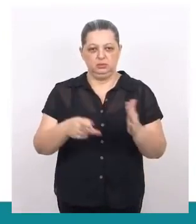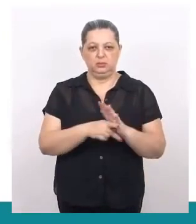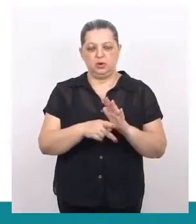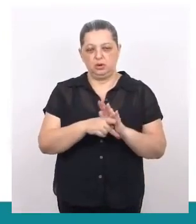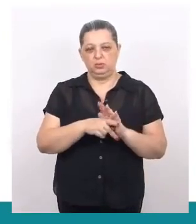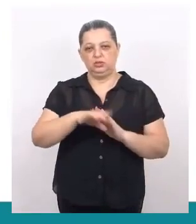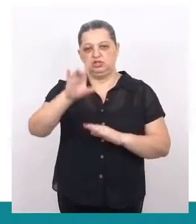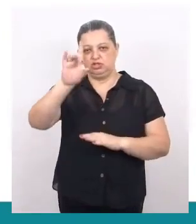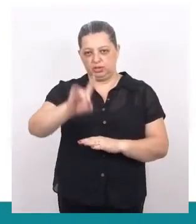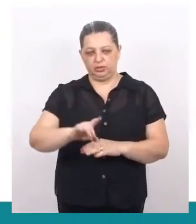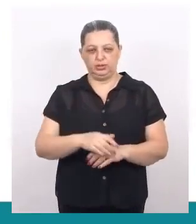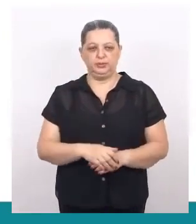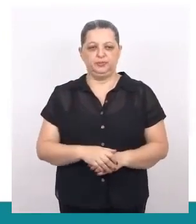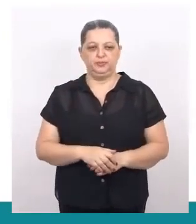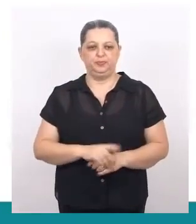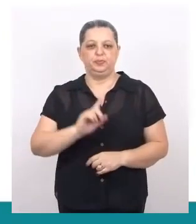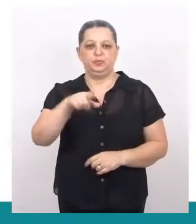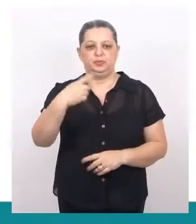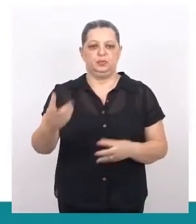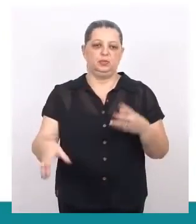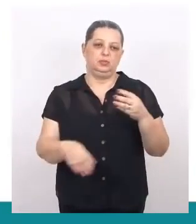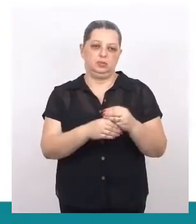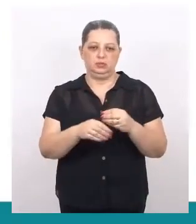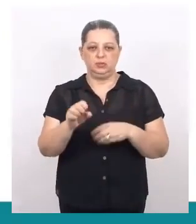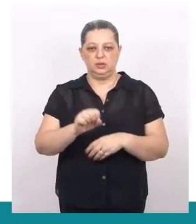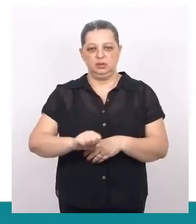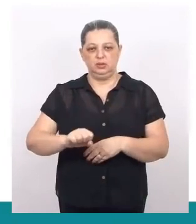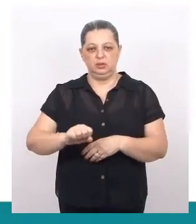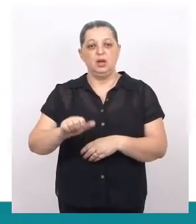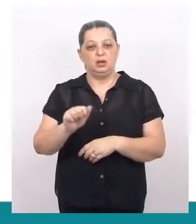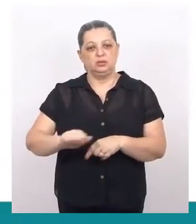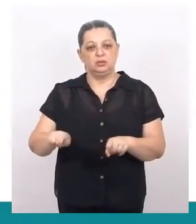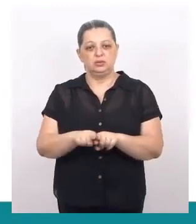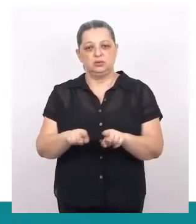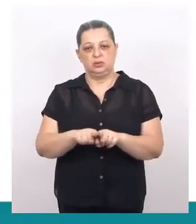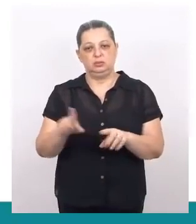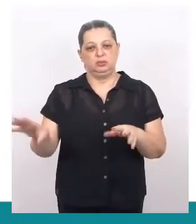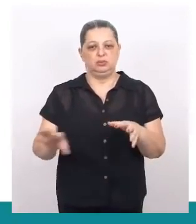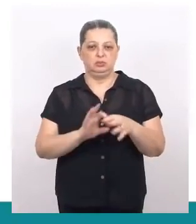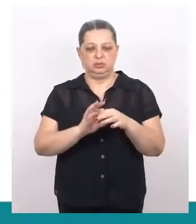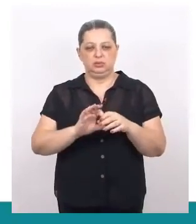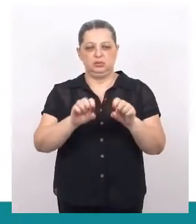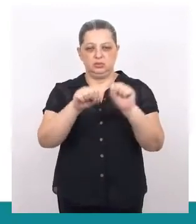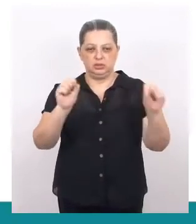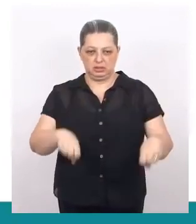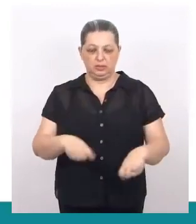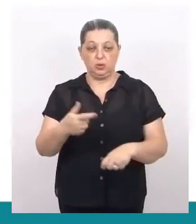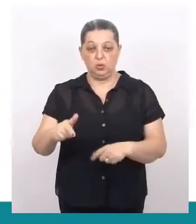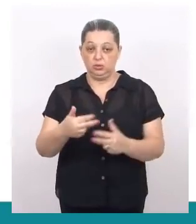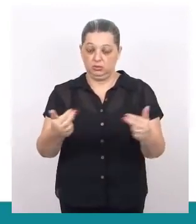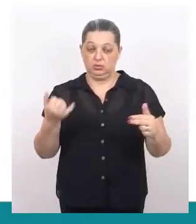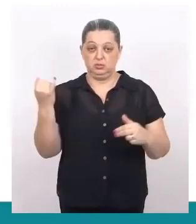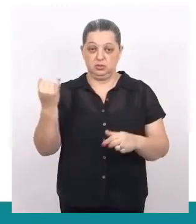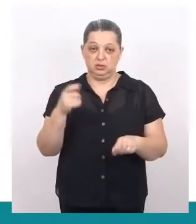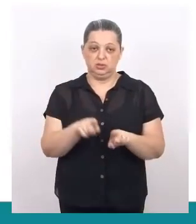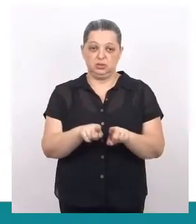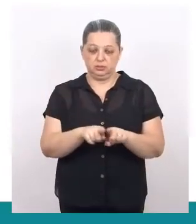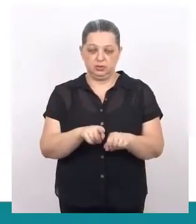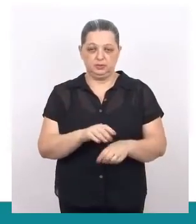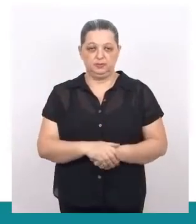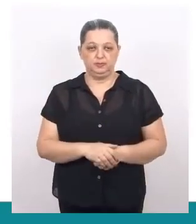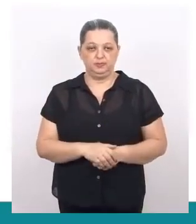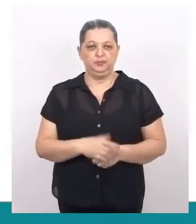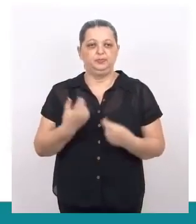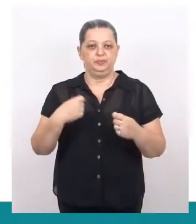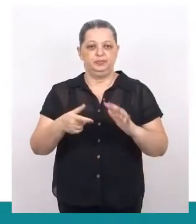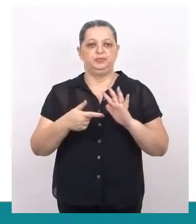diretoria. E depois a atribuição e a associação também em sistema. Qual que é um ponto super importante, gente? Os efetivos precisam